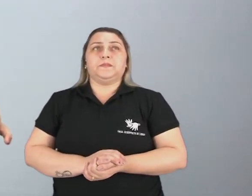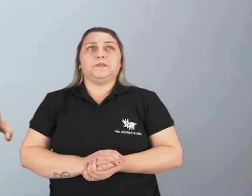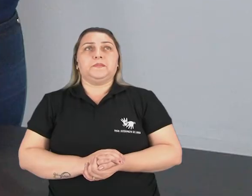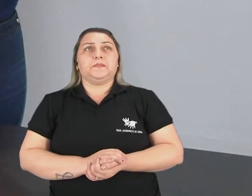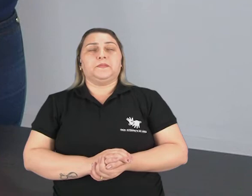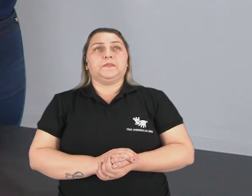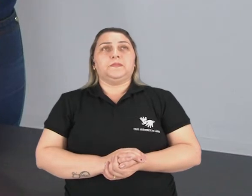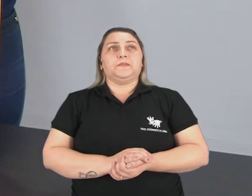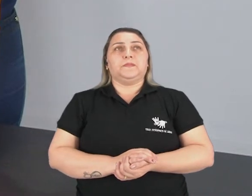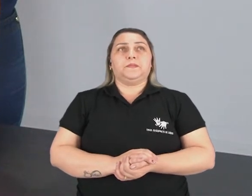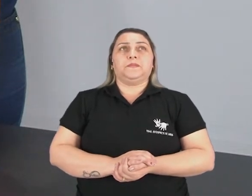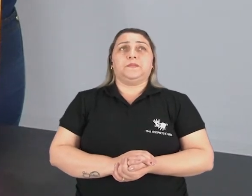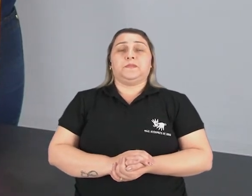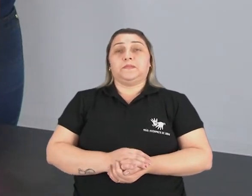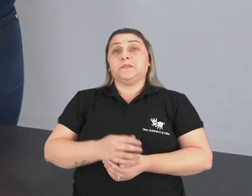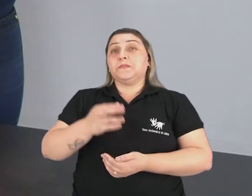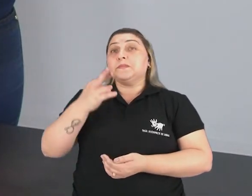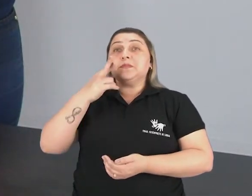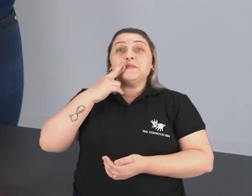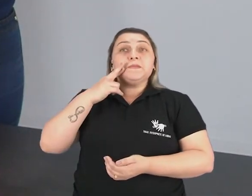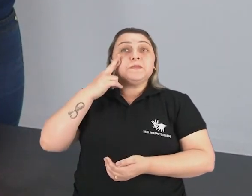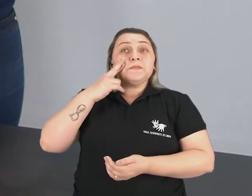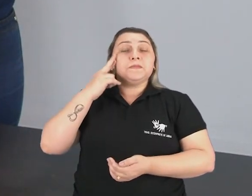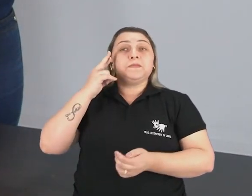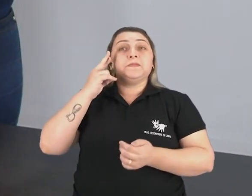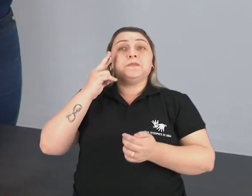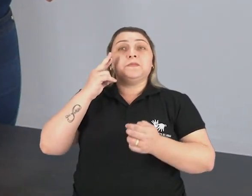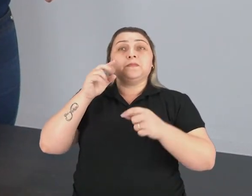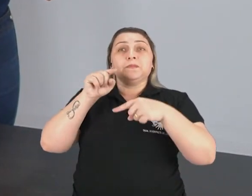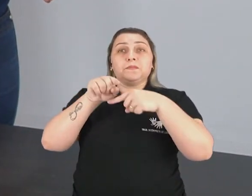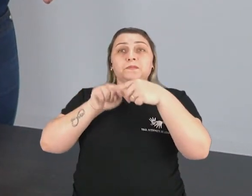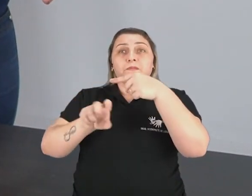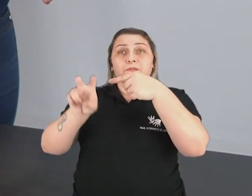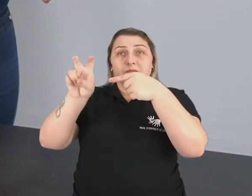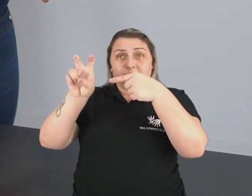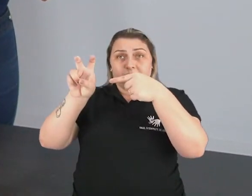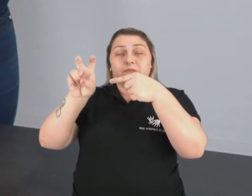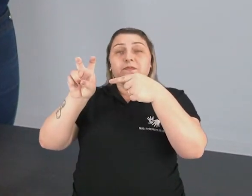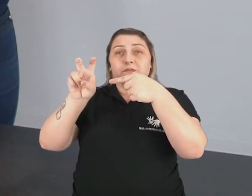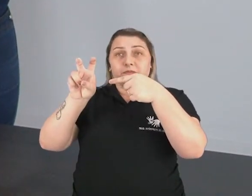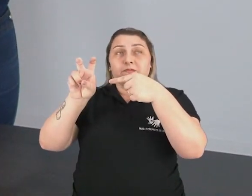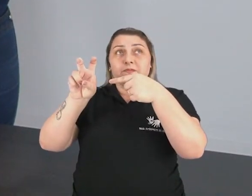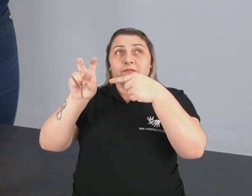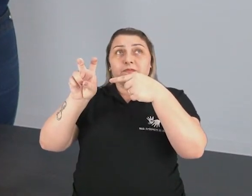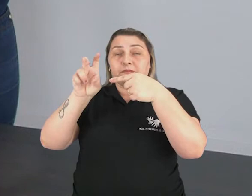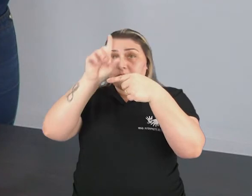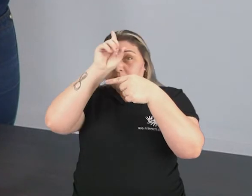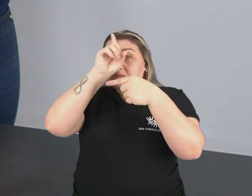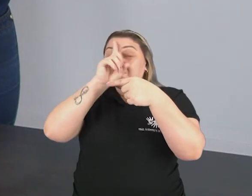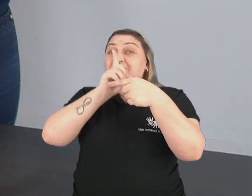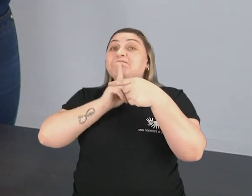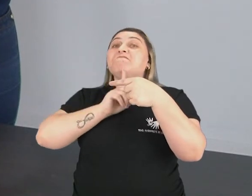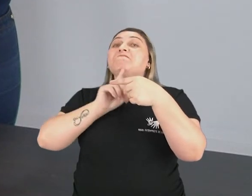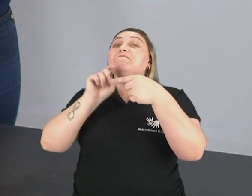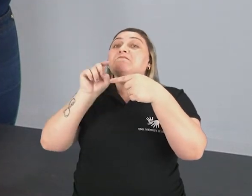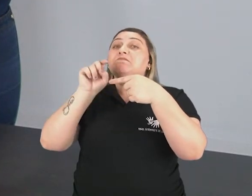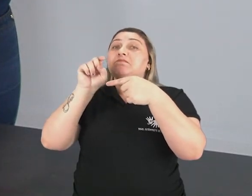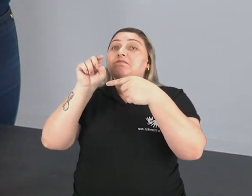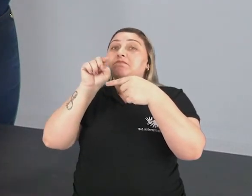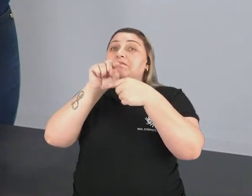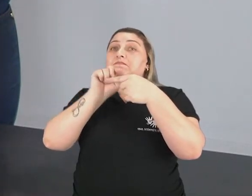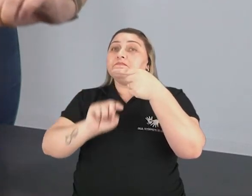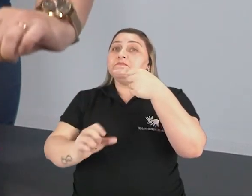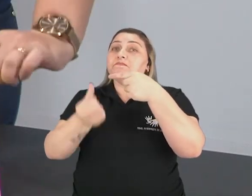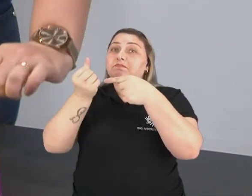do tamanho, né? Esse rosa eu dividi em 5 partes, dividi por 5. E o outro eu dividi por 6, o